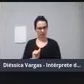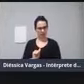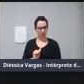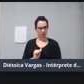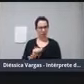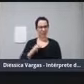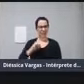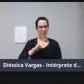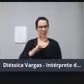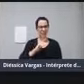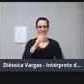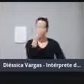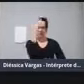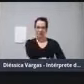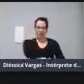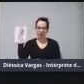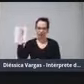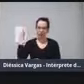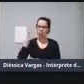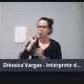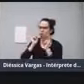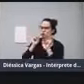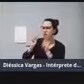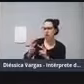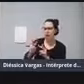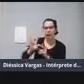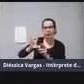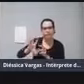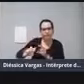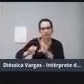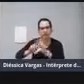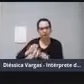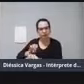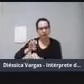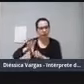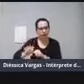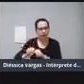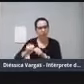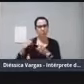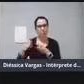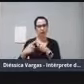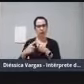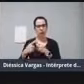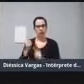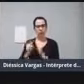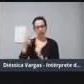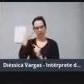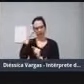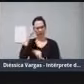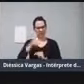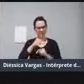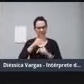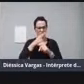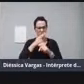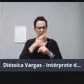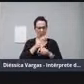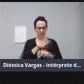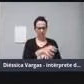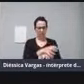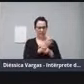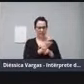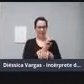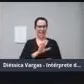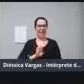para os alunos poderem manusear elas. Então, até porque muitos acreditam que esse ex-esqueleto, essa casquinha, na verdade, é porque a